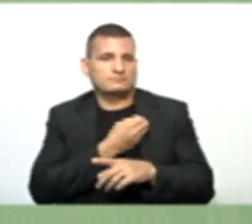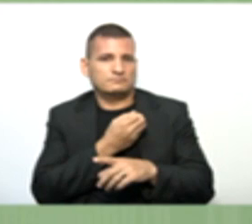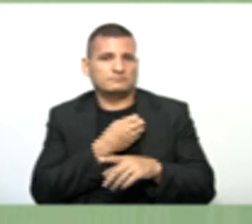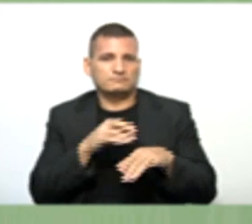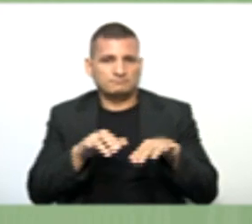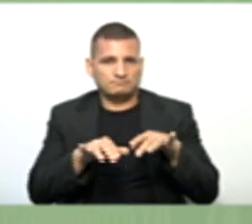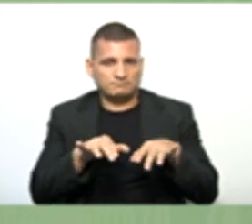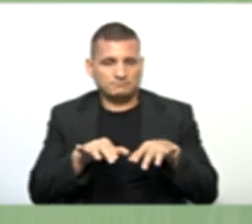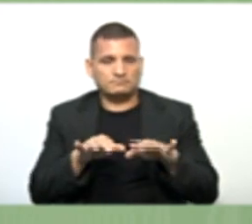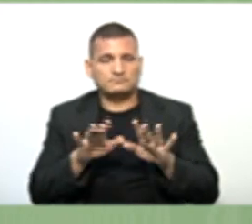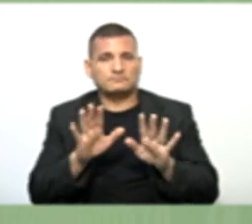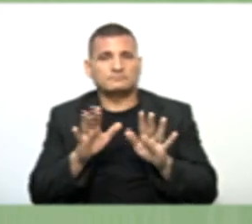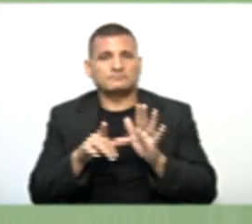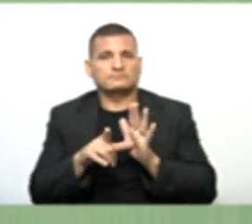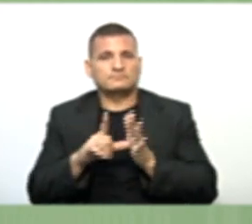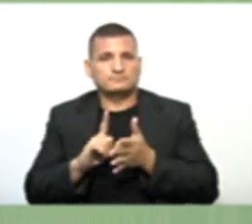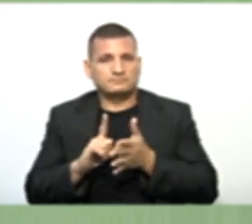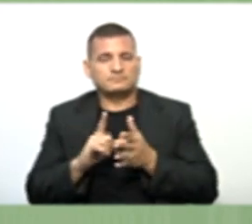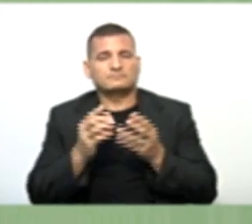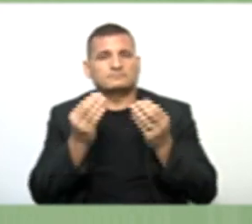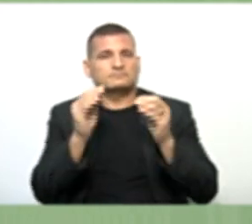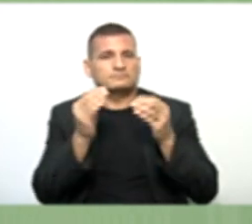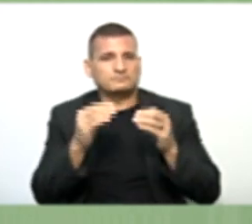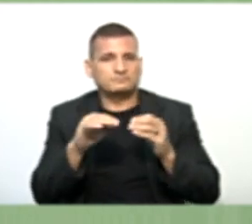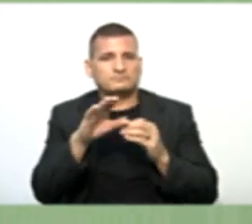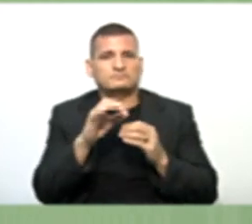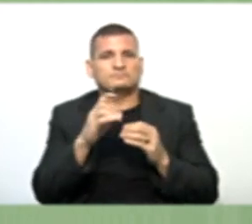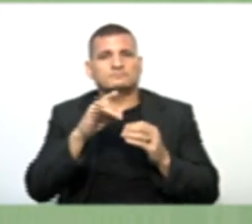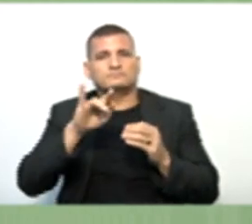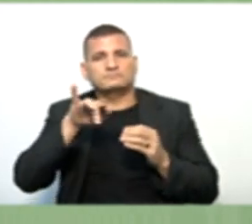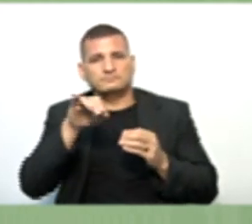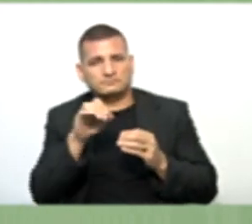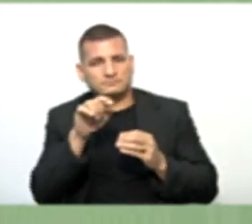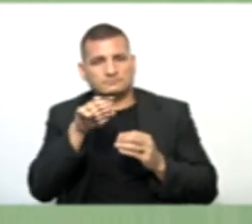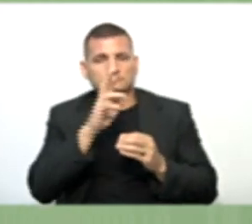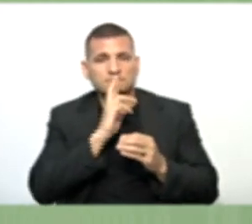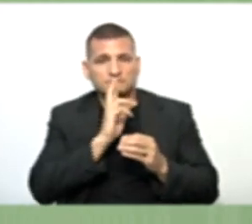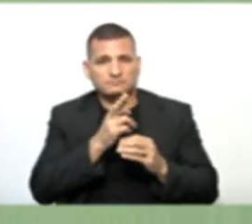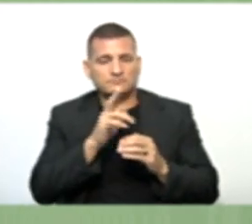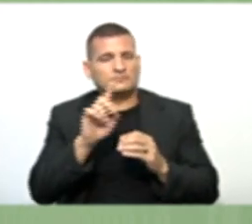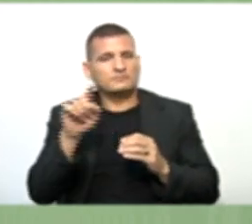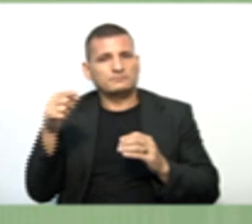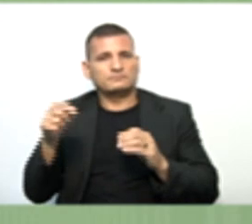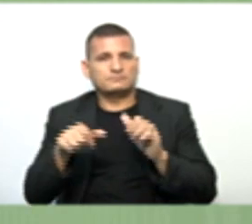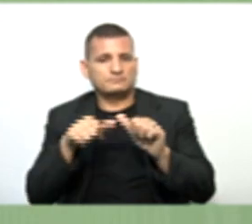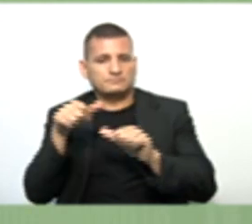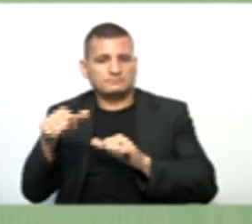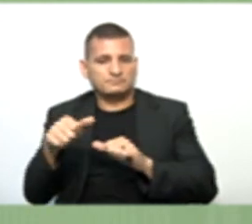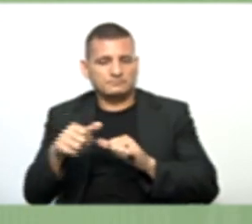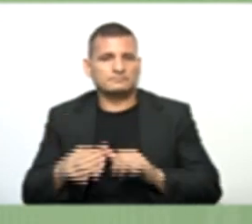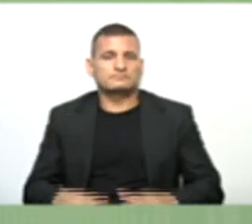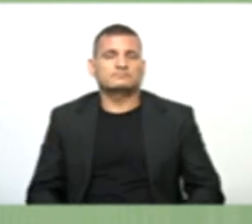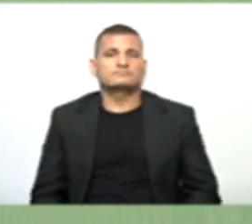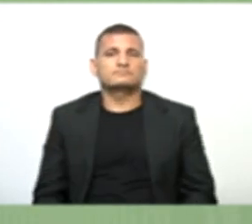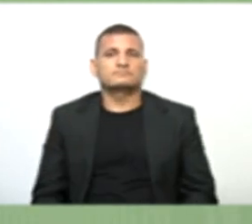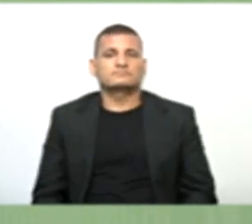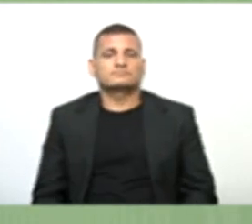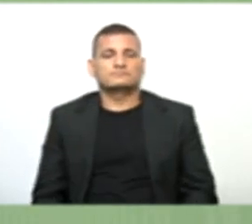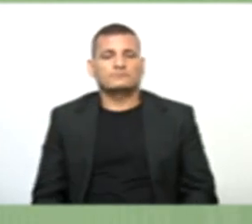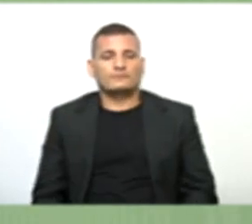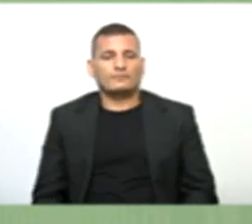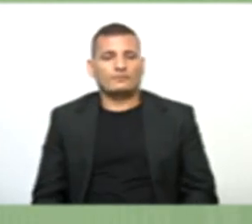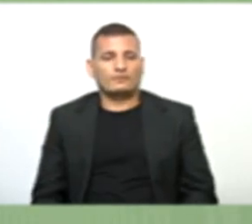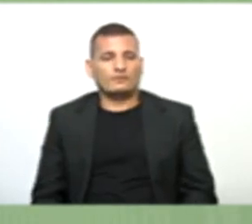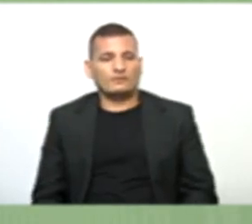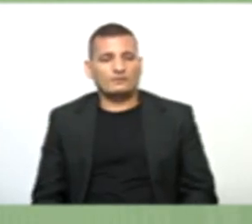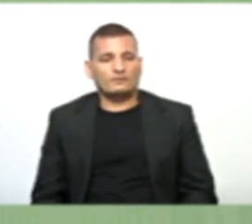teclado. Mas antes disso, eu vou colocar o código para essa resposta aqui mesmo. Depois eu modifico para poder refletir essa diferença